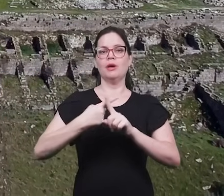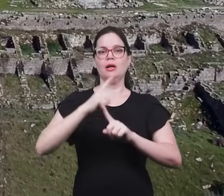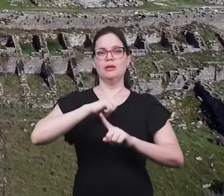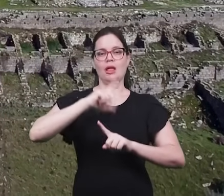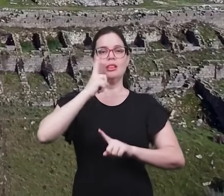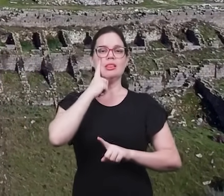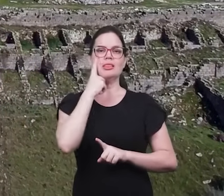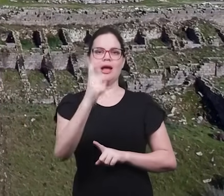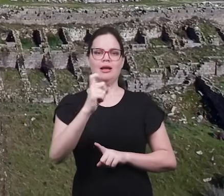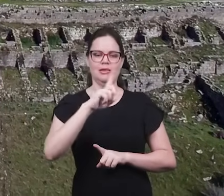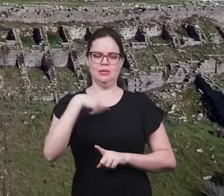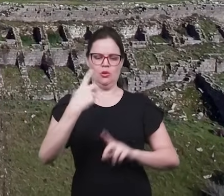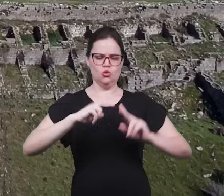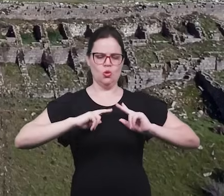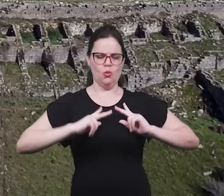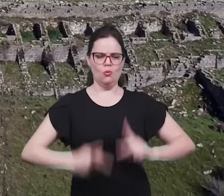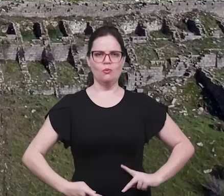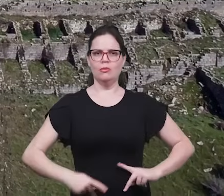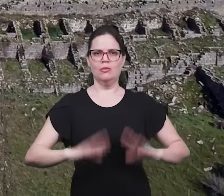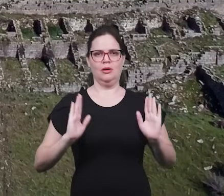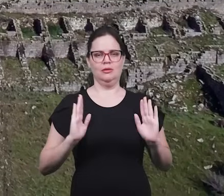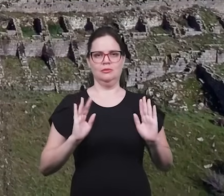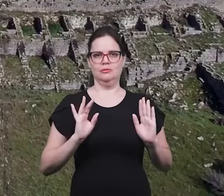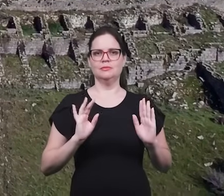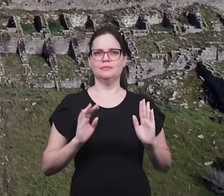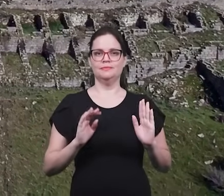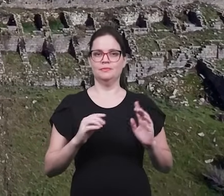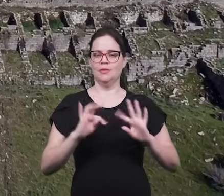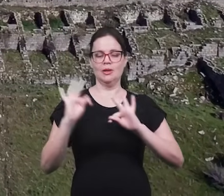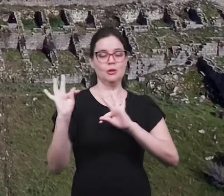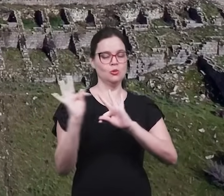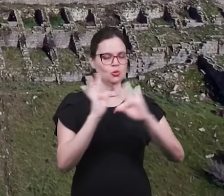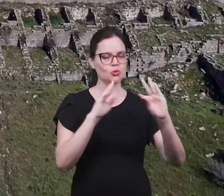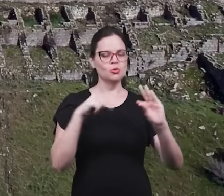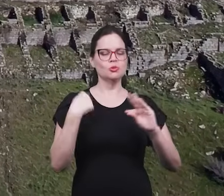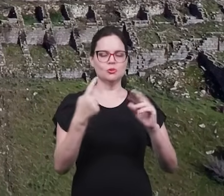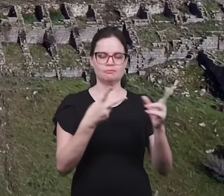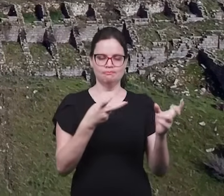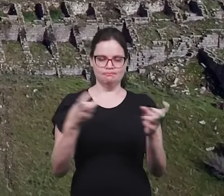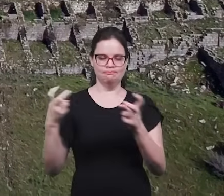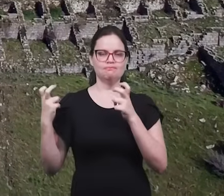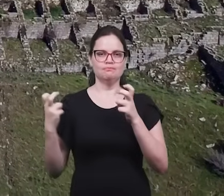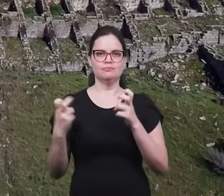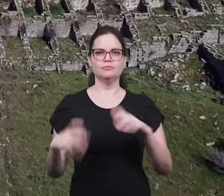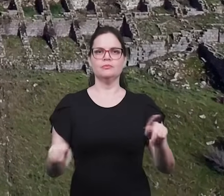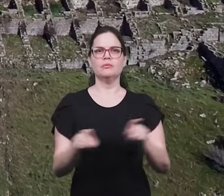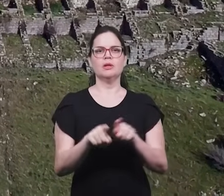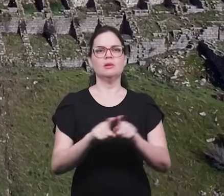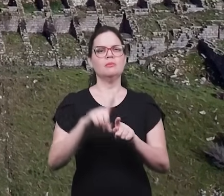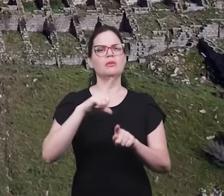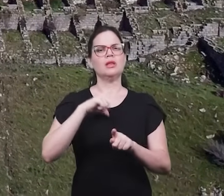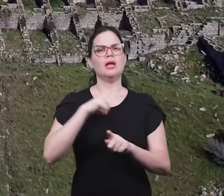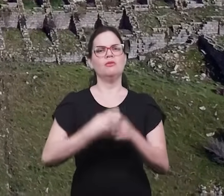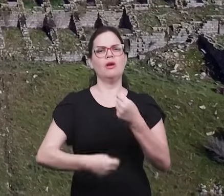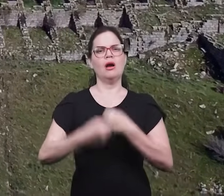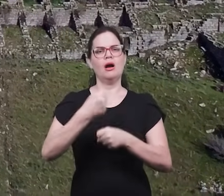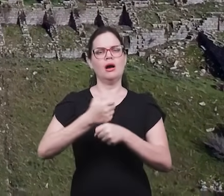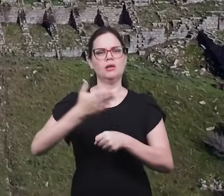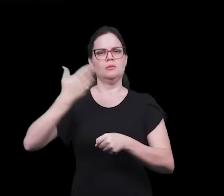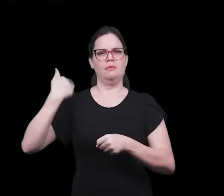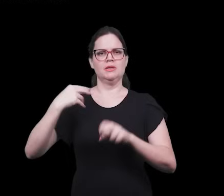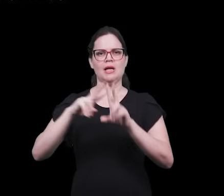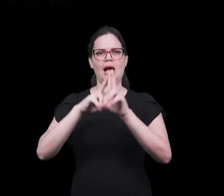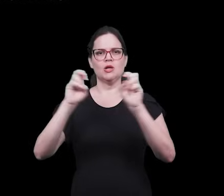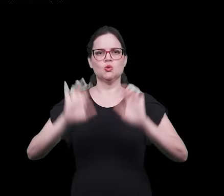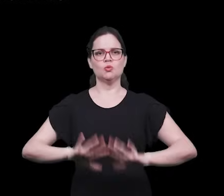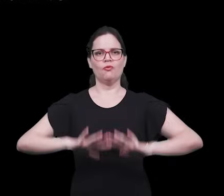que determina todas as coisas para o homem. Inclusive, nós tivemos até numa de festas e mostramos